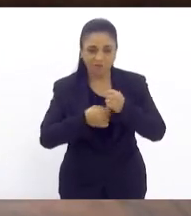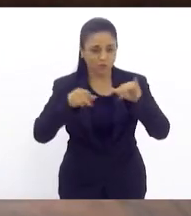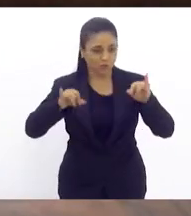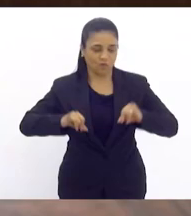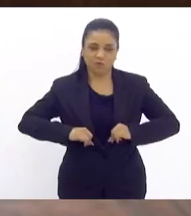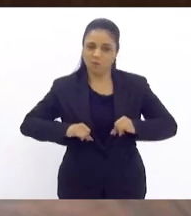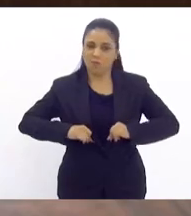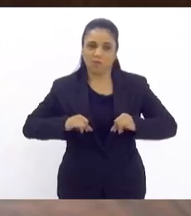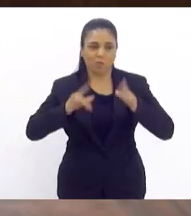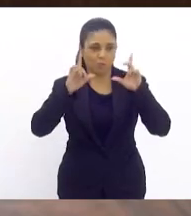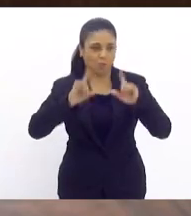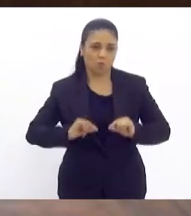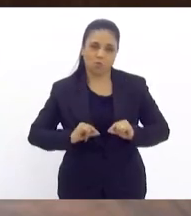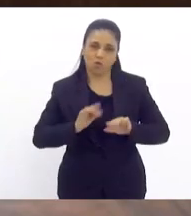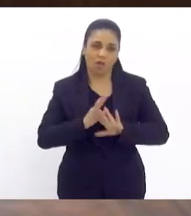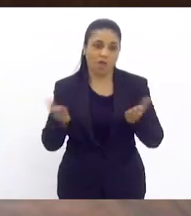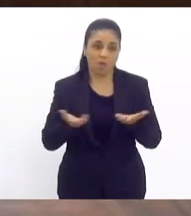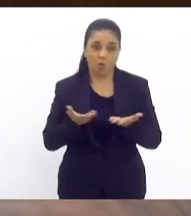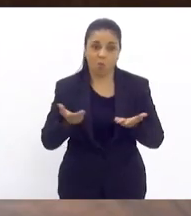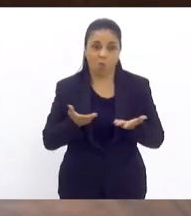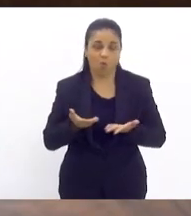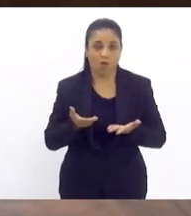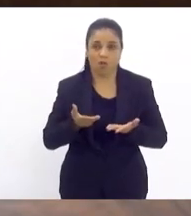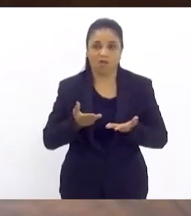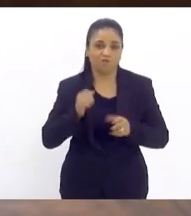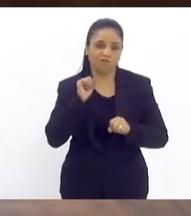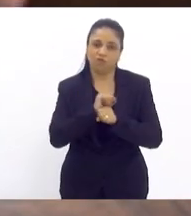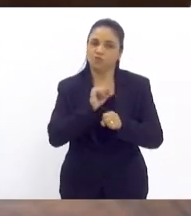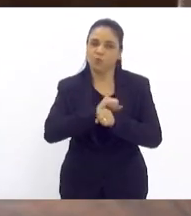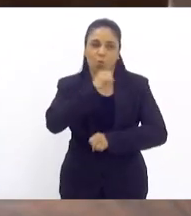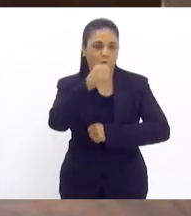é que não vou depender